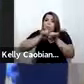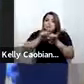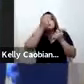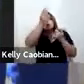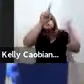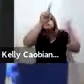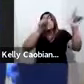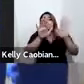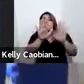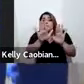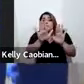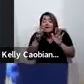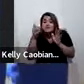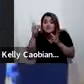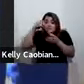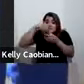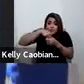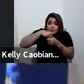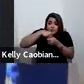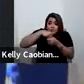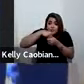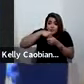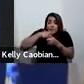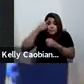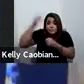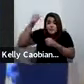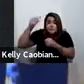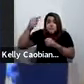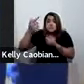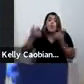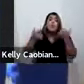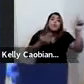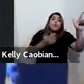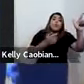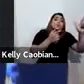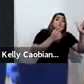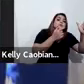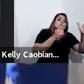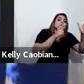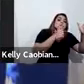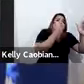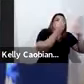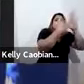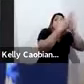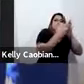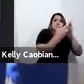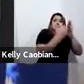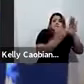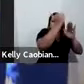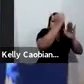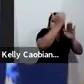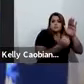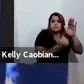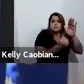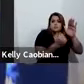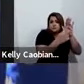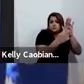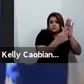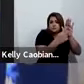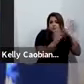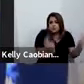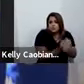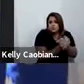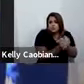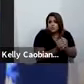competitividade em relação àquelas empresas do mesmo nível que trabalham com ela, que estavam em quarto lugar